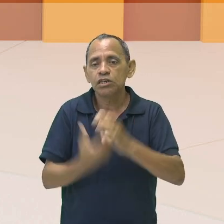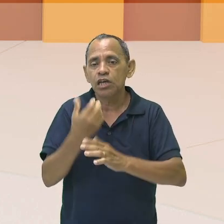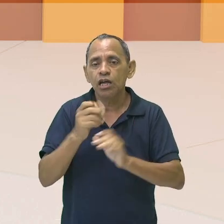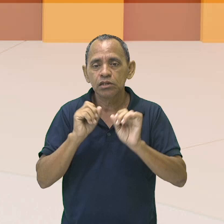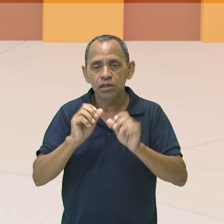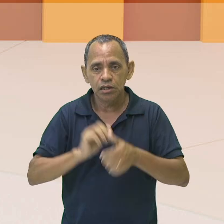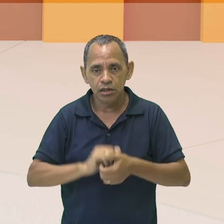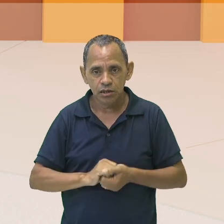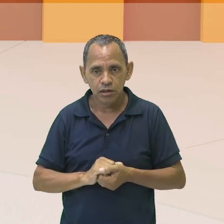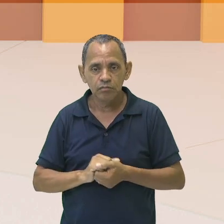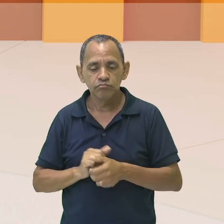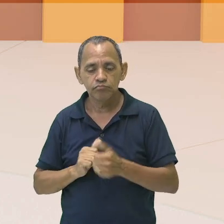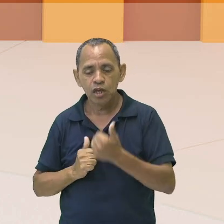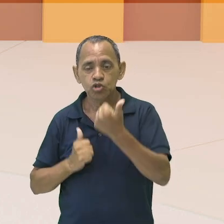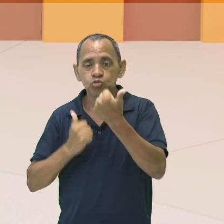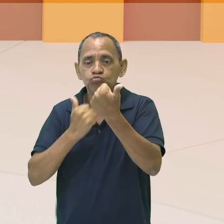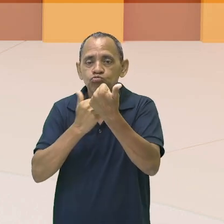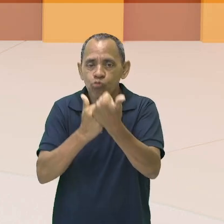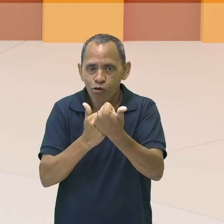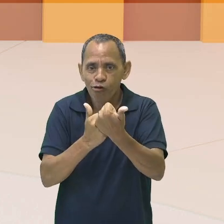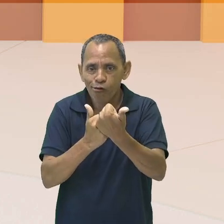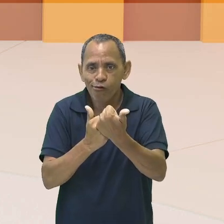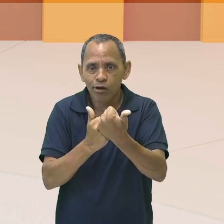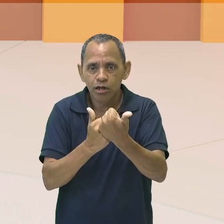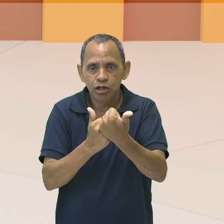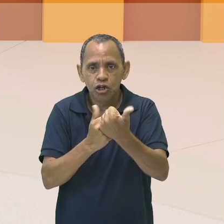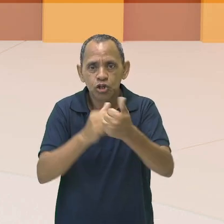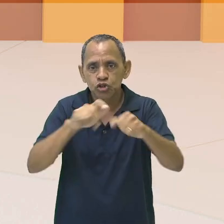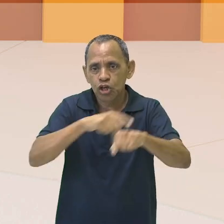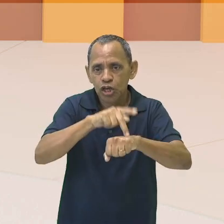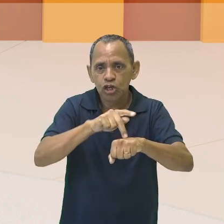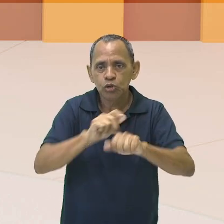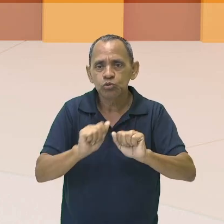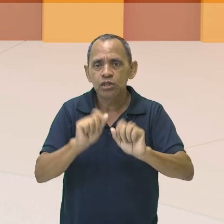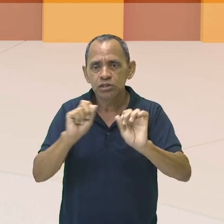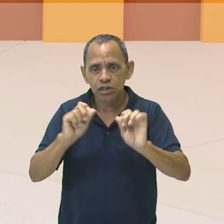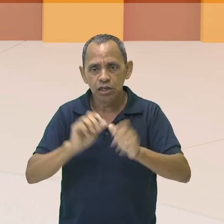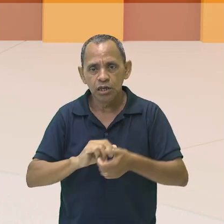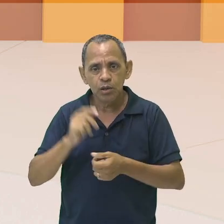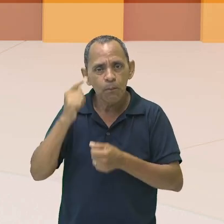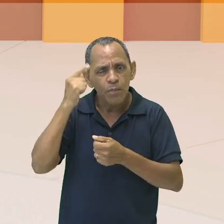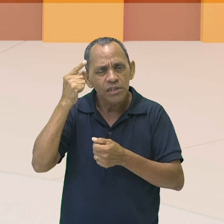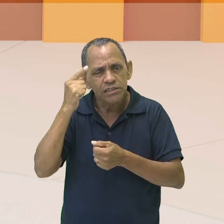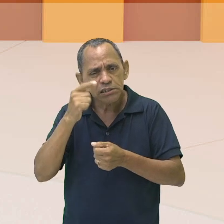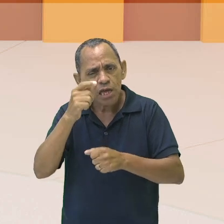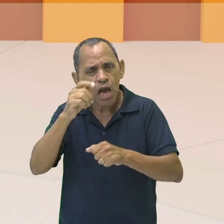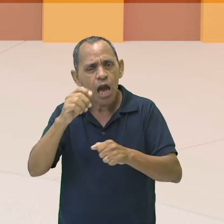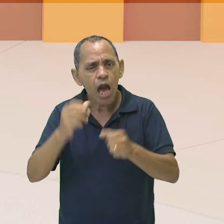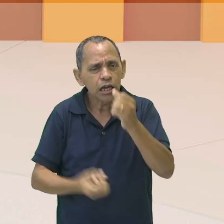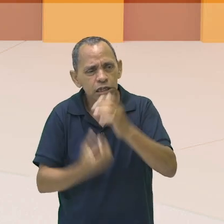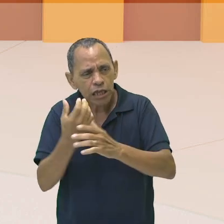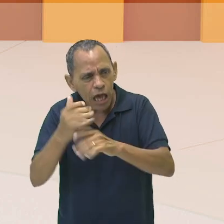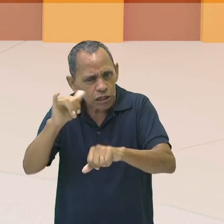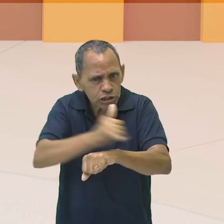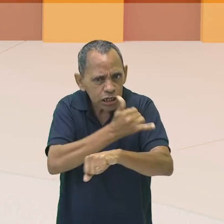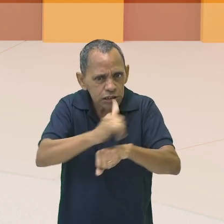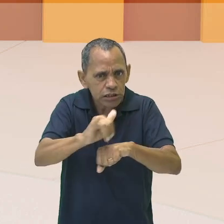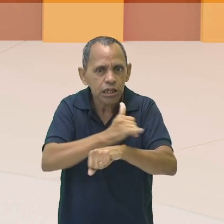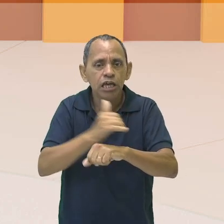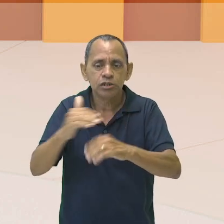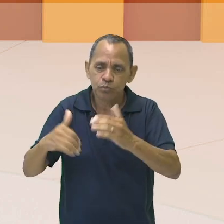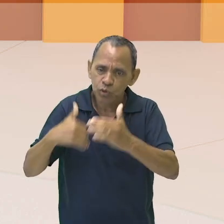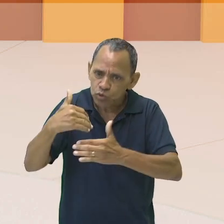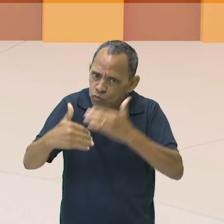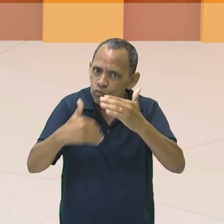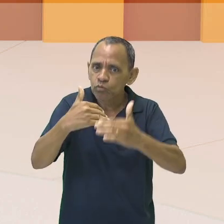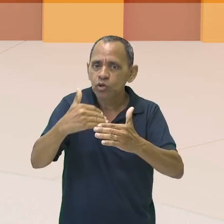para dar suporte em escala global, né, para que os países pudessem também pensar em estratégias para o seu